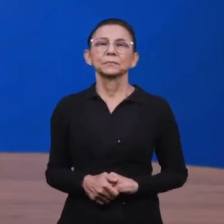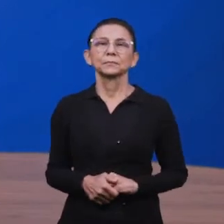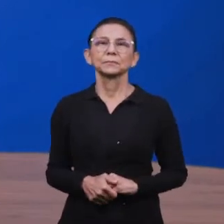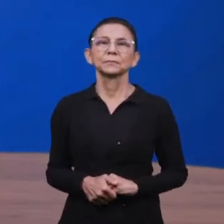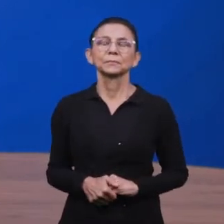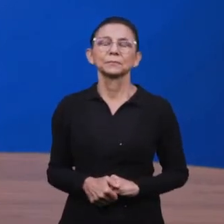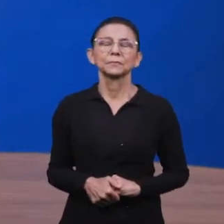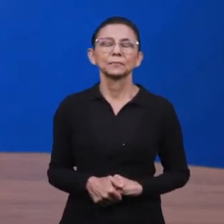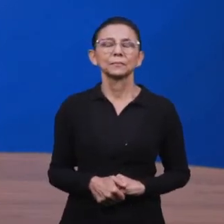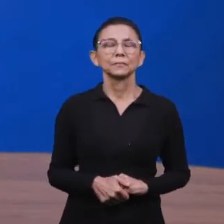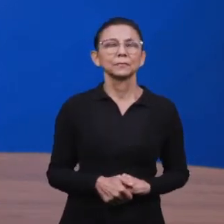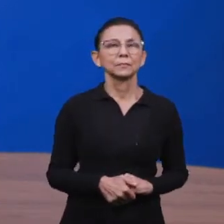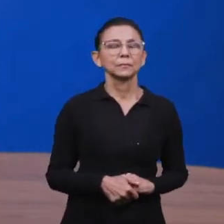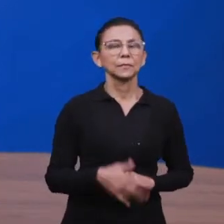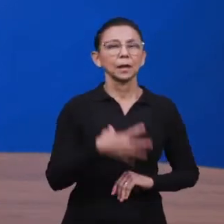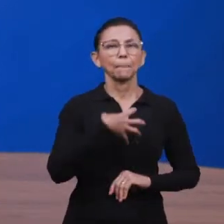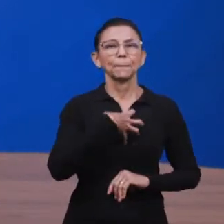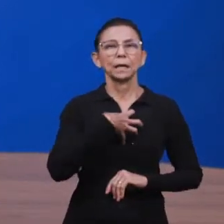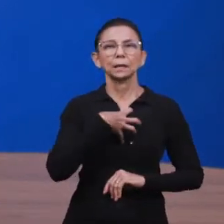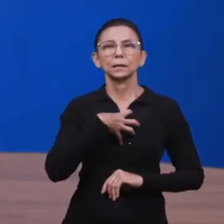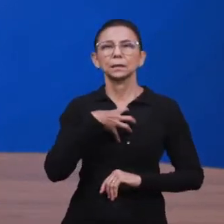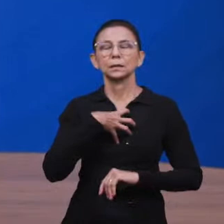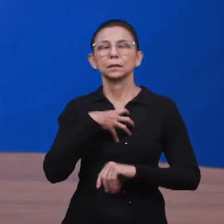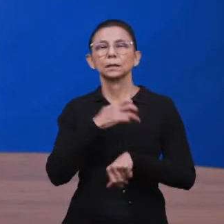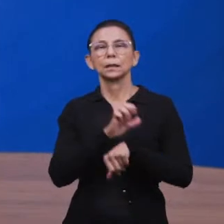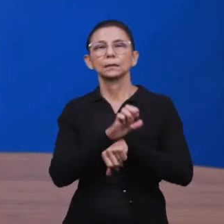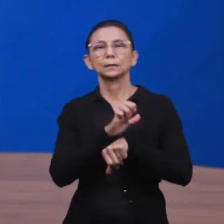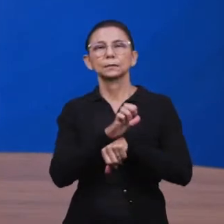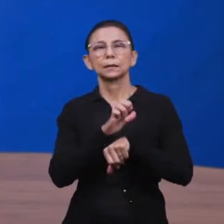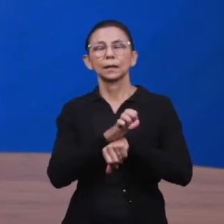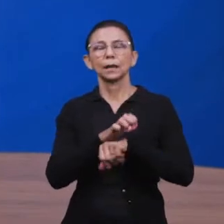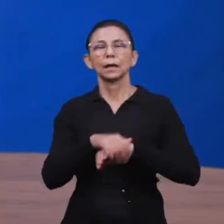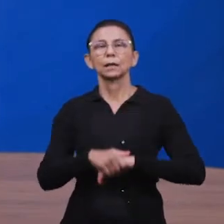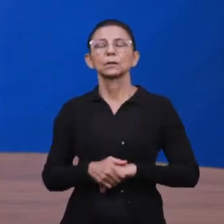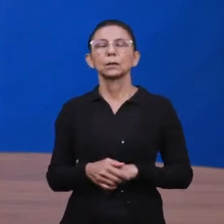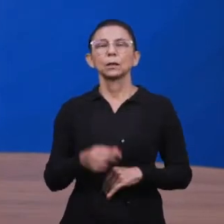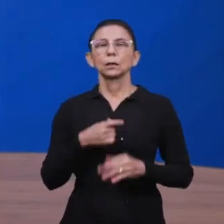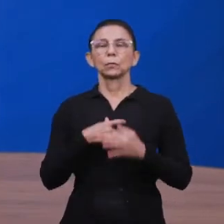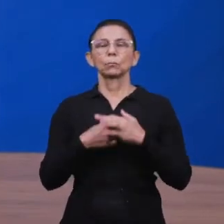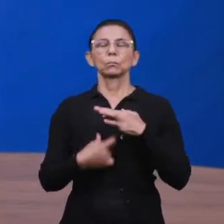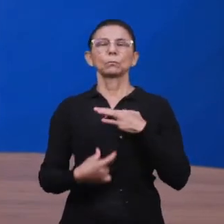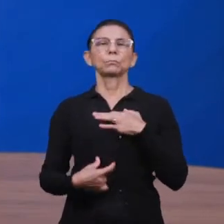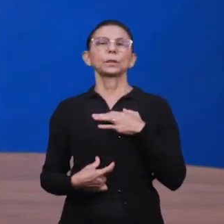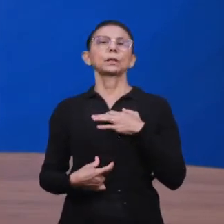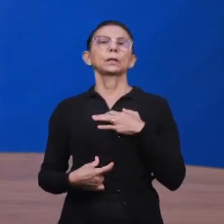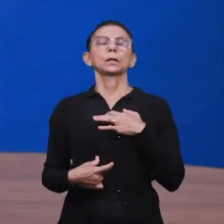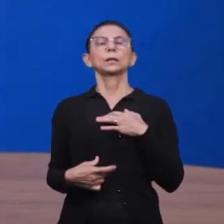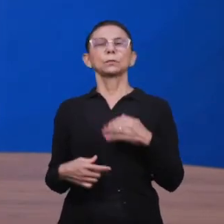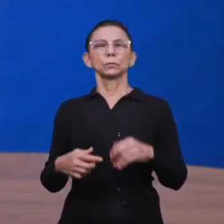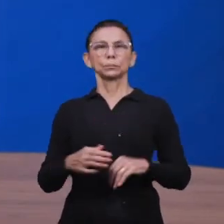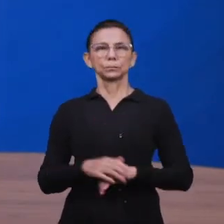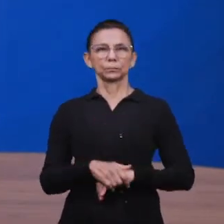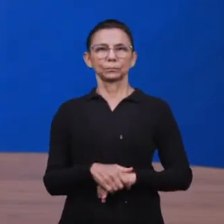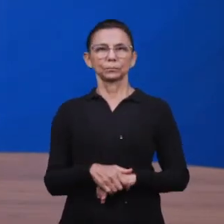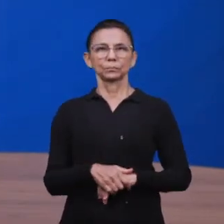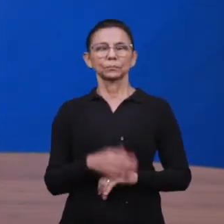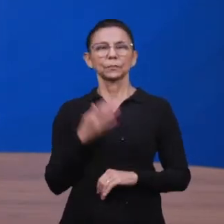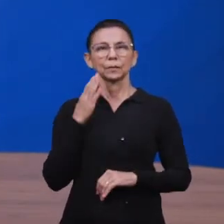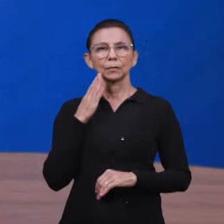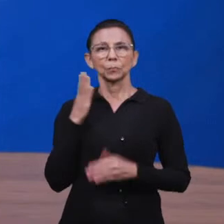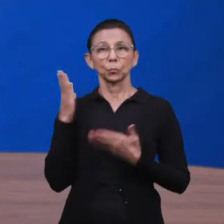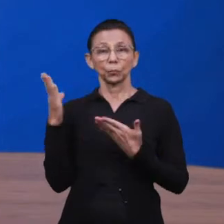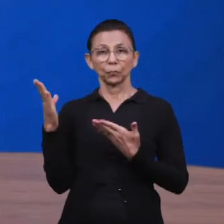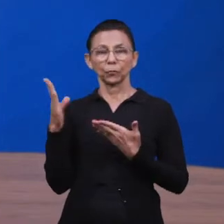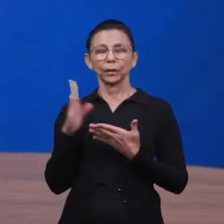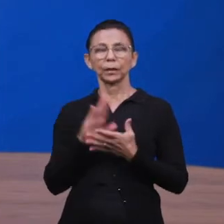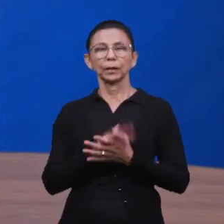resposta virá lá do estado da Bahia, o nosso companheiro querido lá, o obreiro, o Patrick Teixeira. O Patrick é